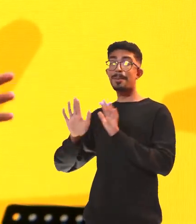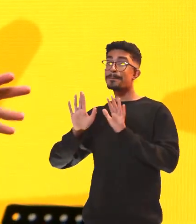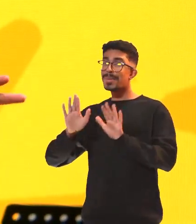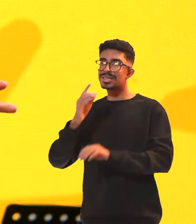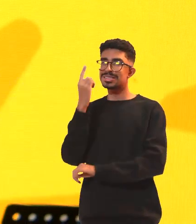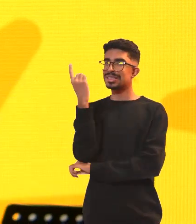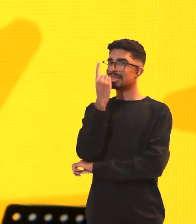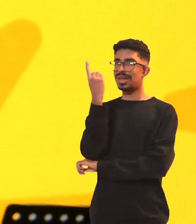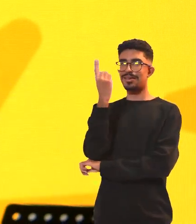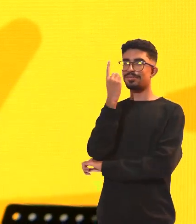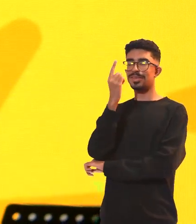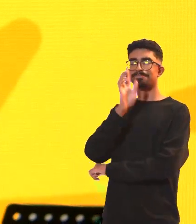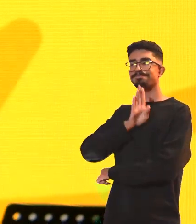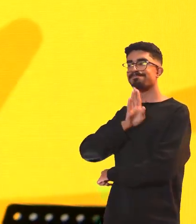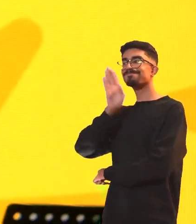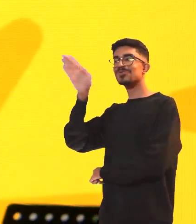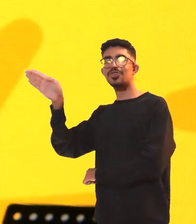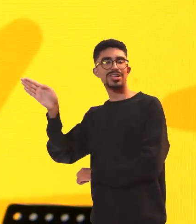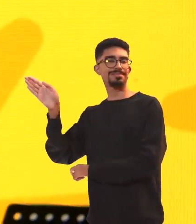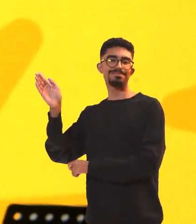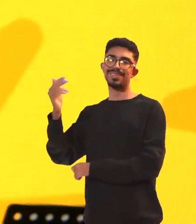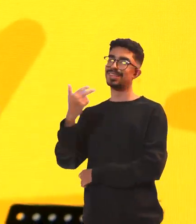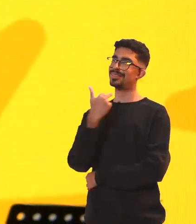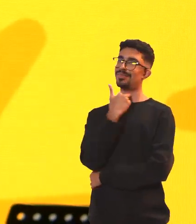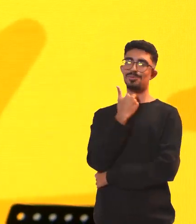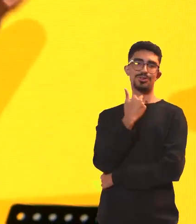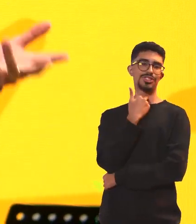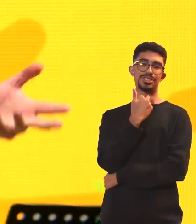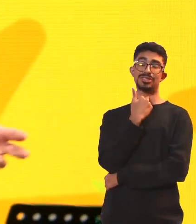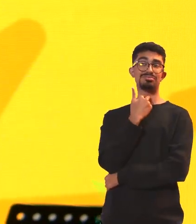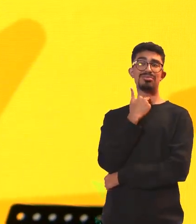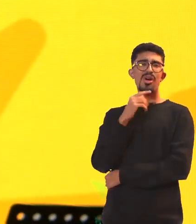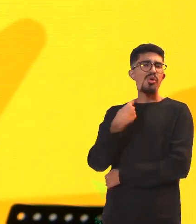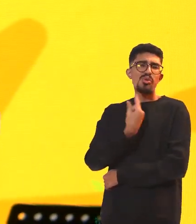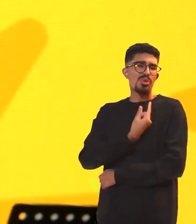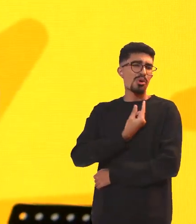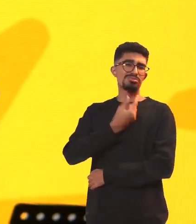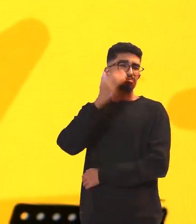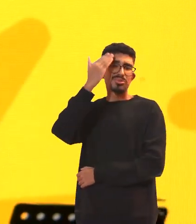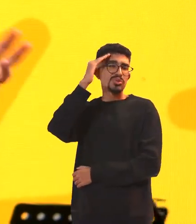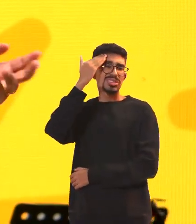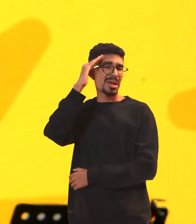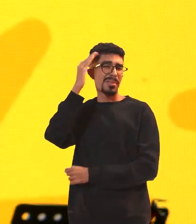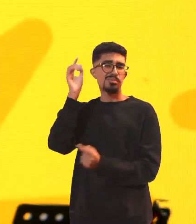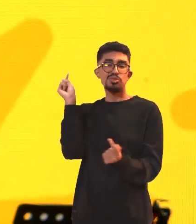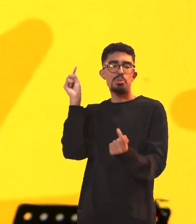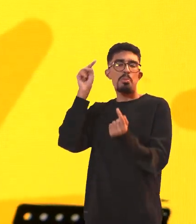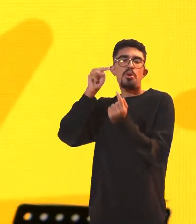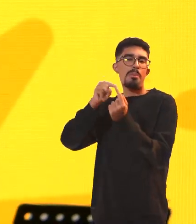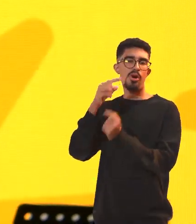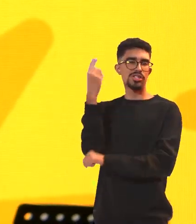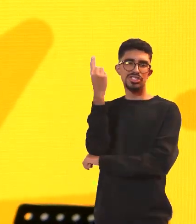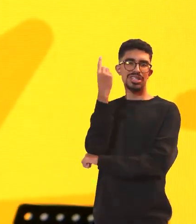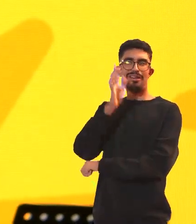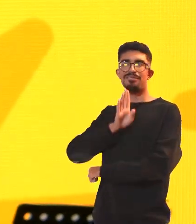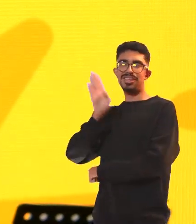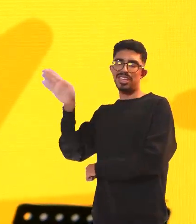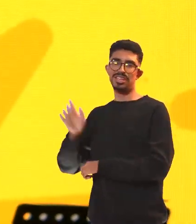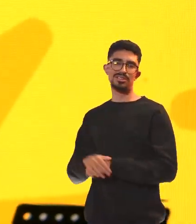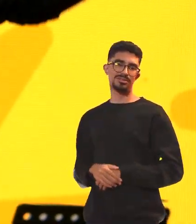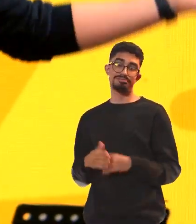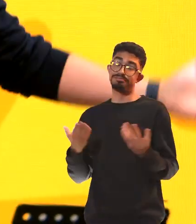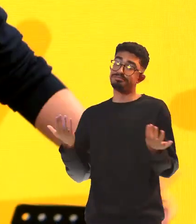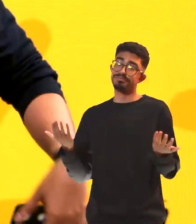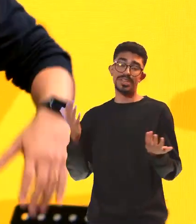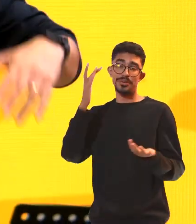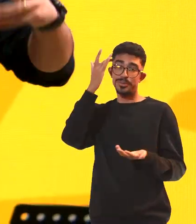Ele não estava onde deveria estar, e a gente não sabe o motivo, né? Não adianta ficar deduzindo, ele estava